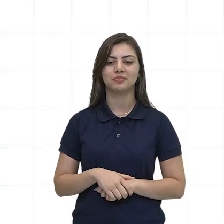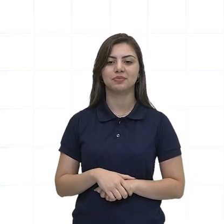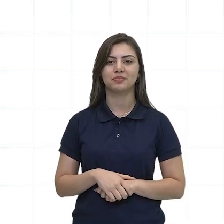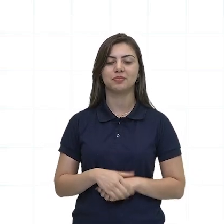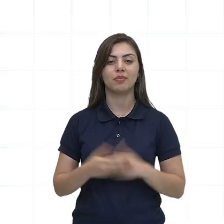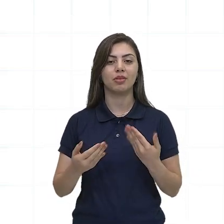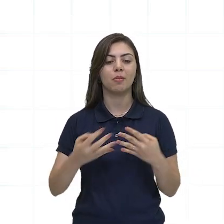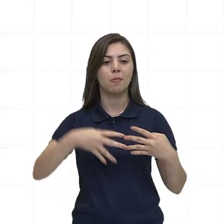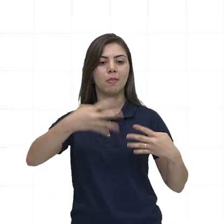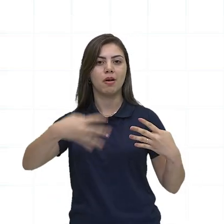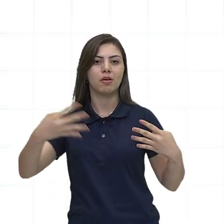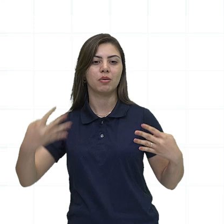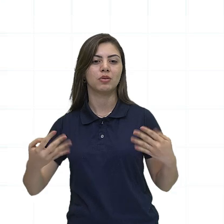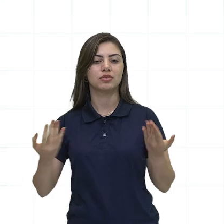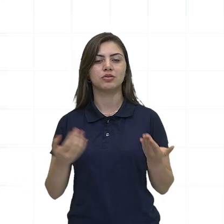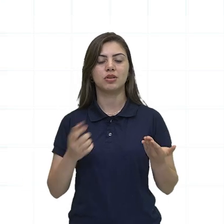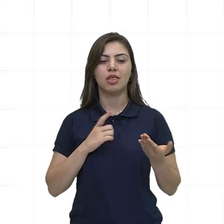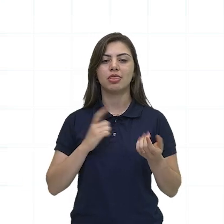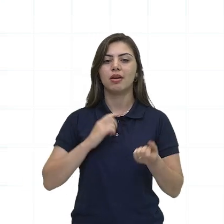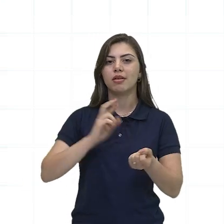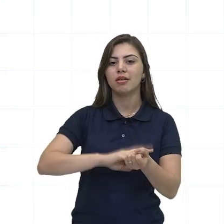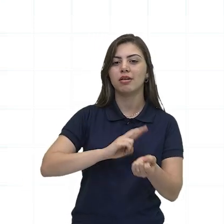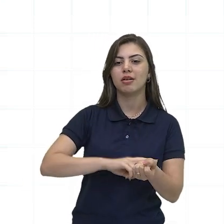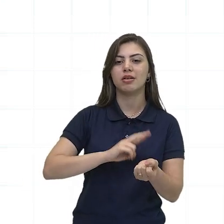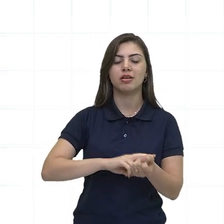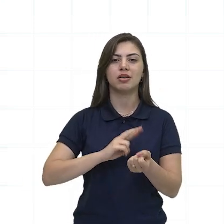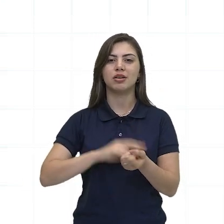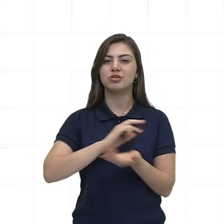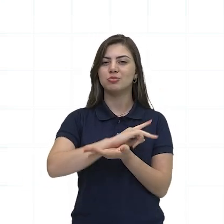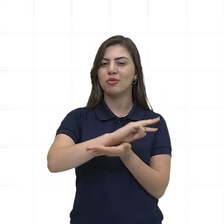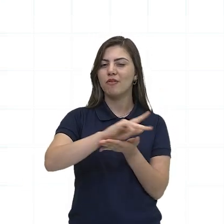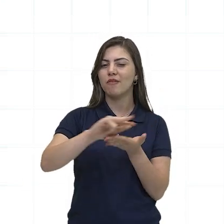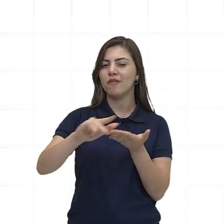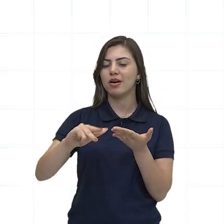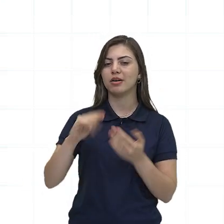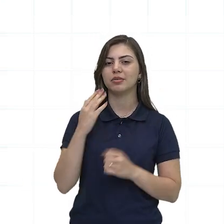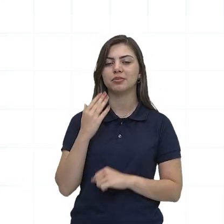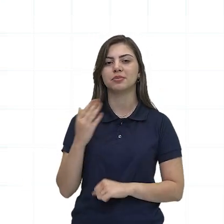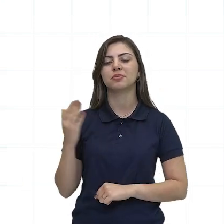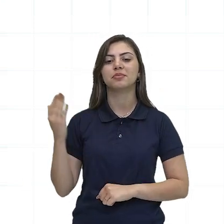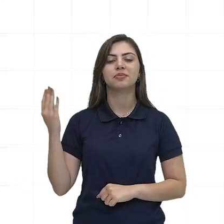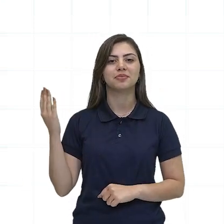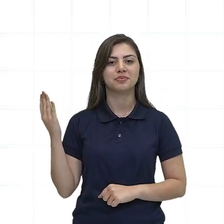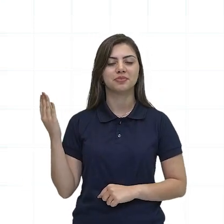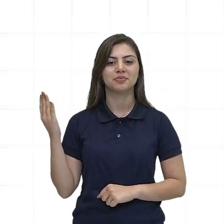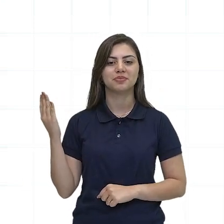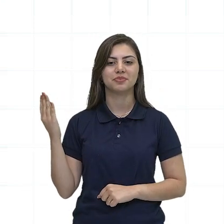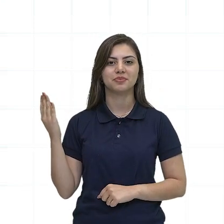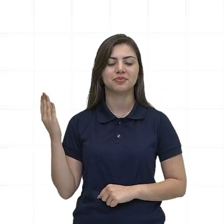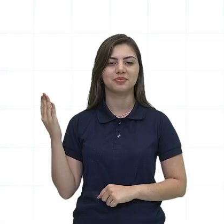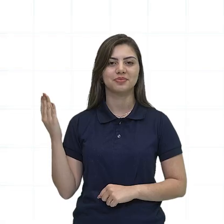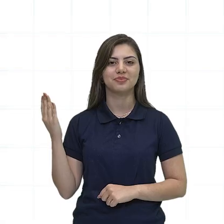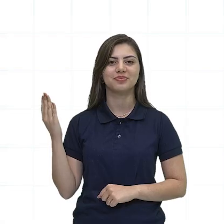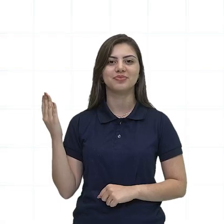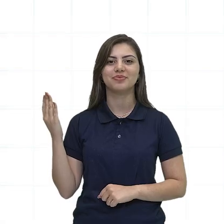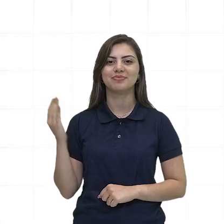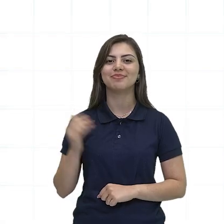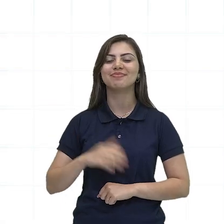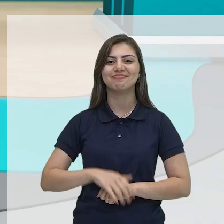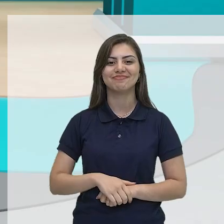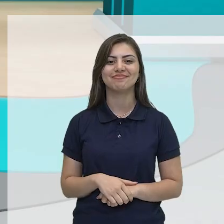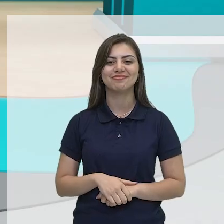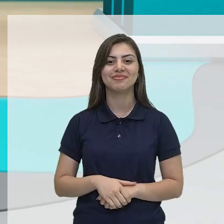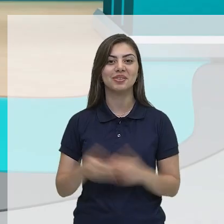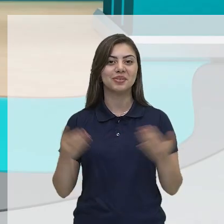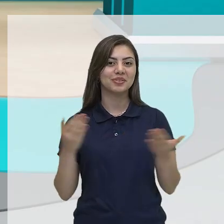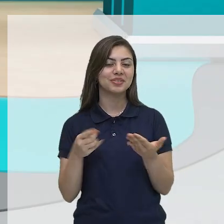música. Melodia, harmonia, ritmo, altura, intensidade e timbre.